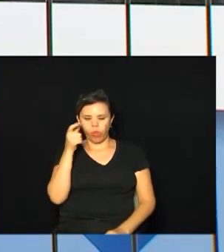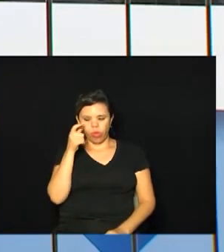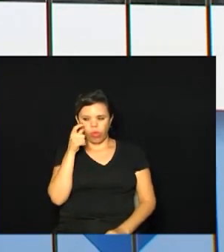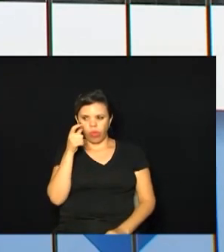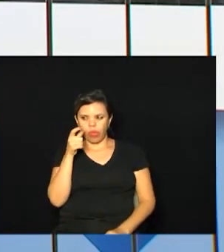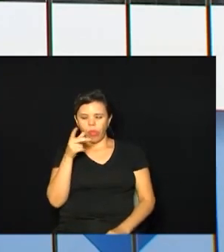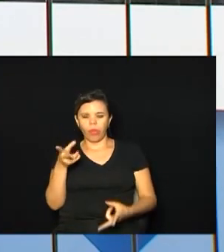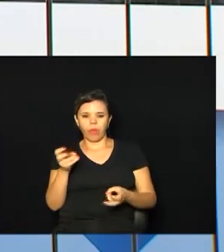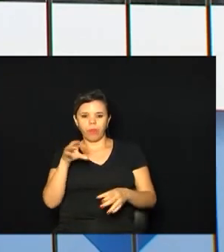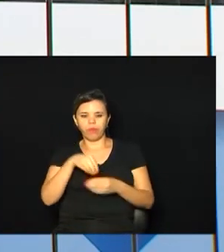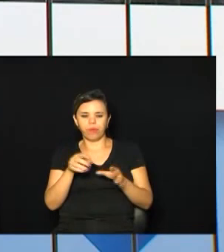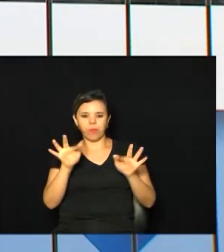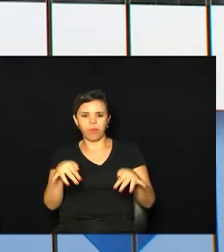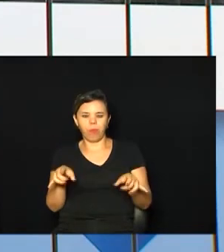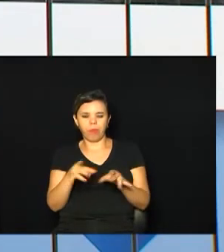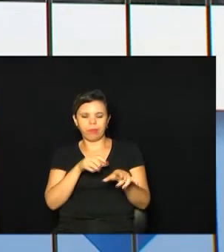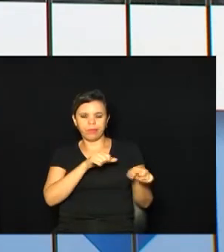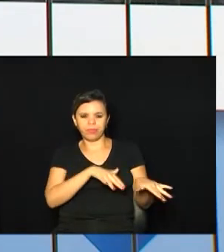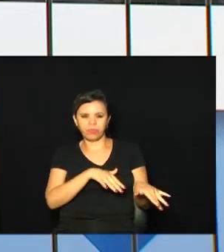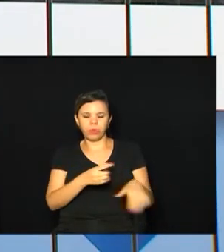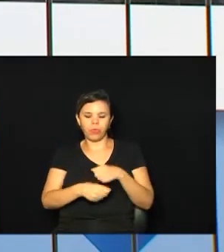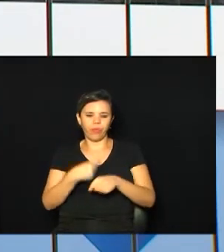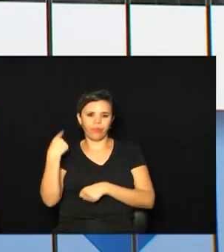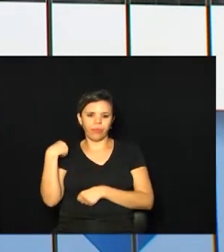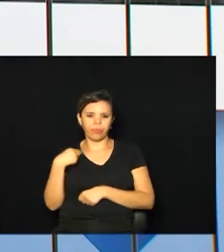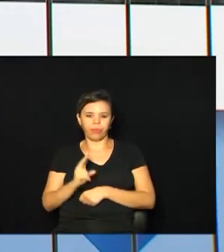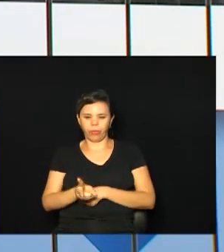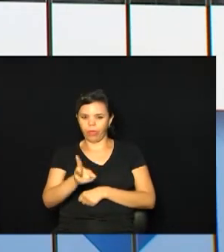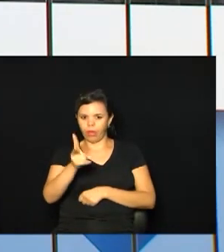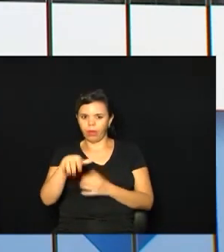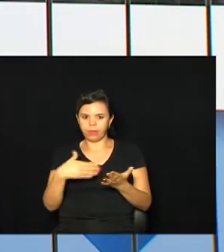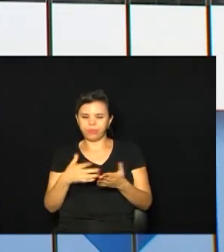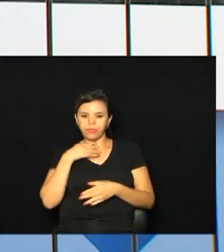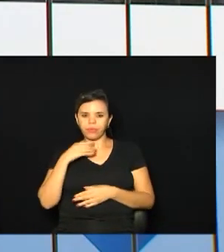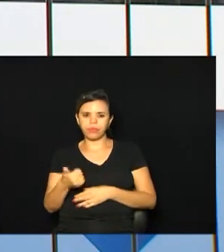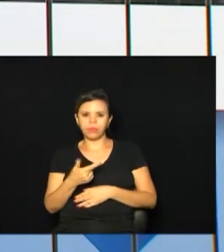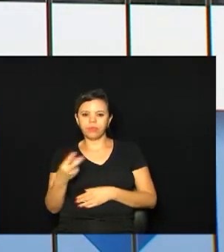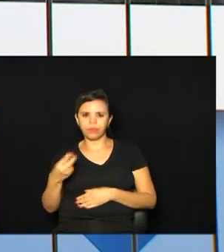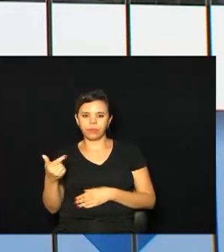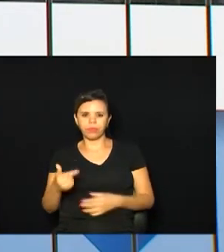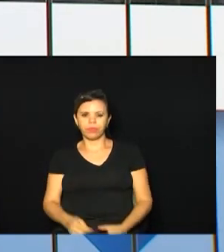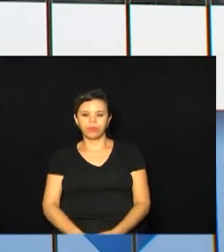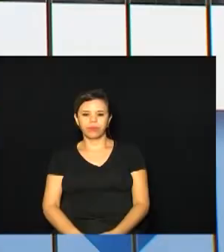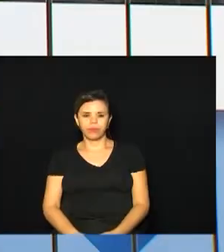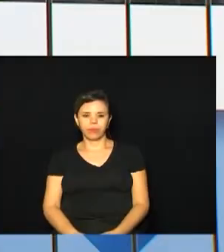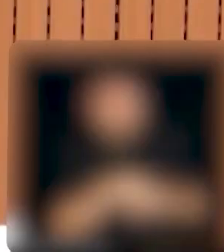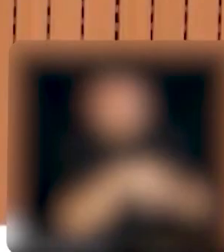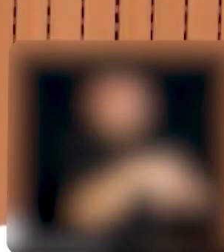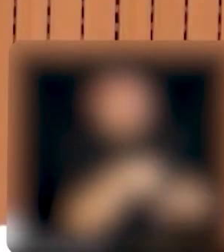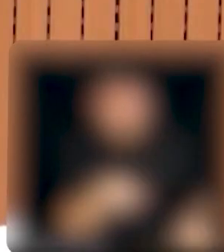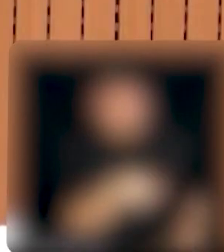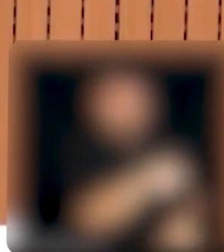estava prevista para terminar em setembro do ano passado, continua até abril de 2022.